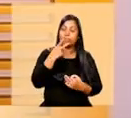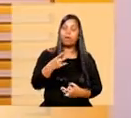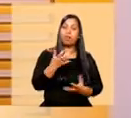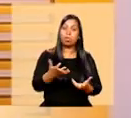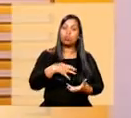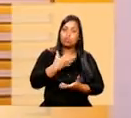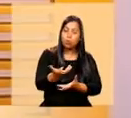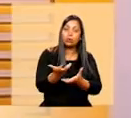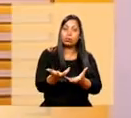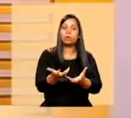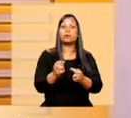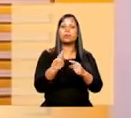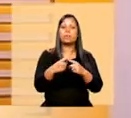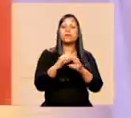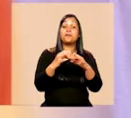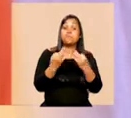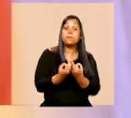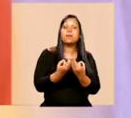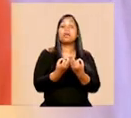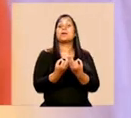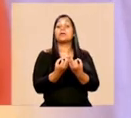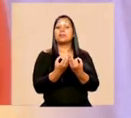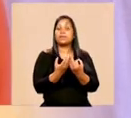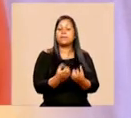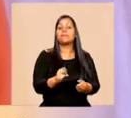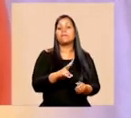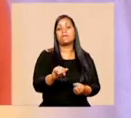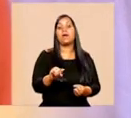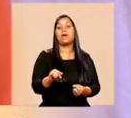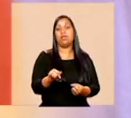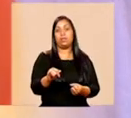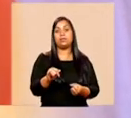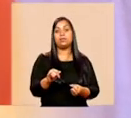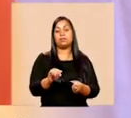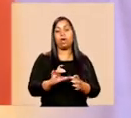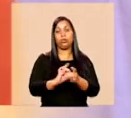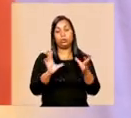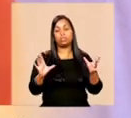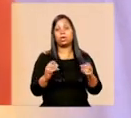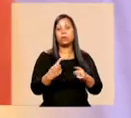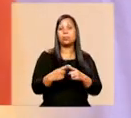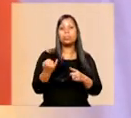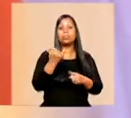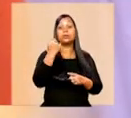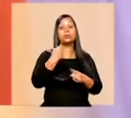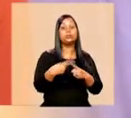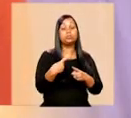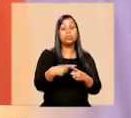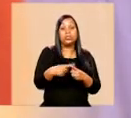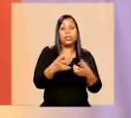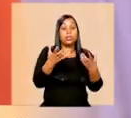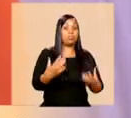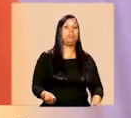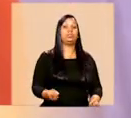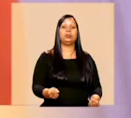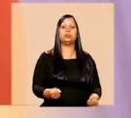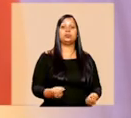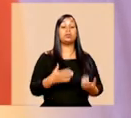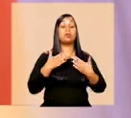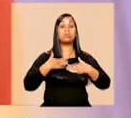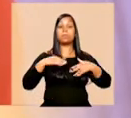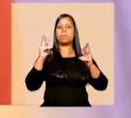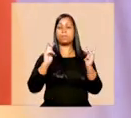família esse seu desejo, sim, né? Sim, porque é o familiar que vai autorizar. E é muito importante porque eles tomam uma